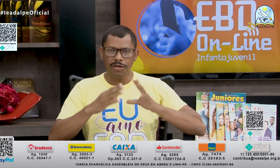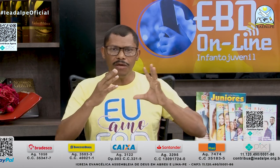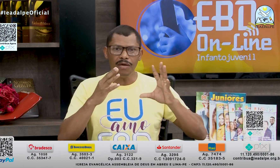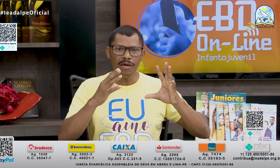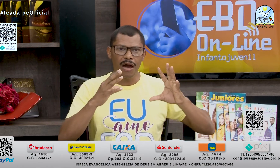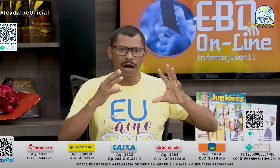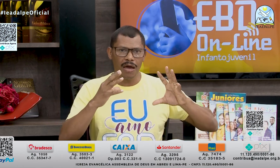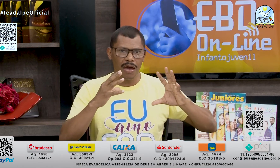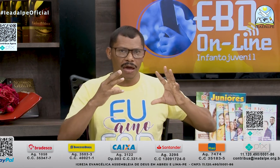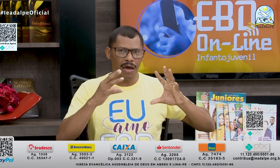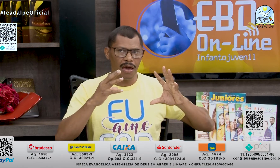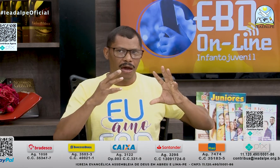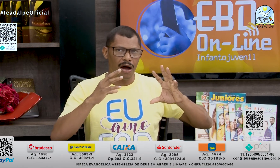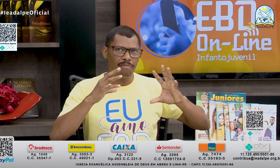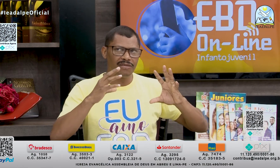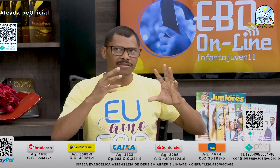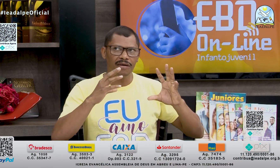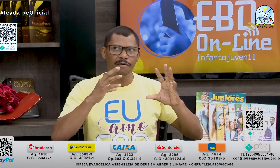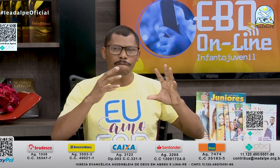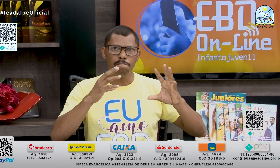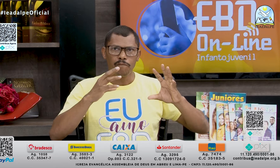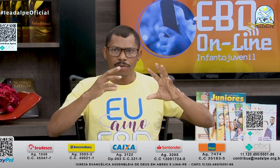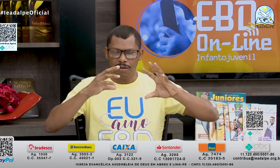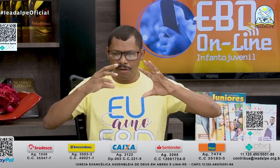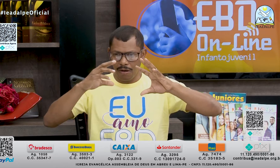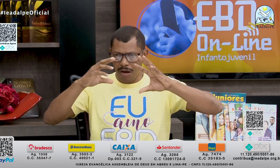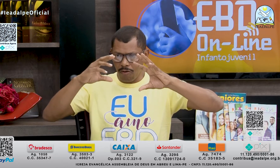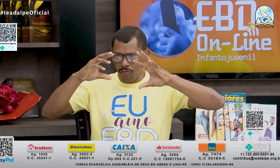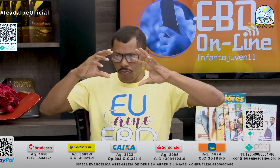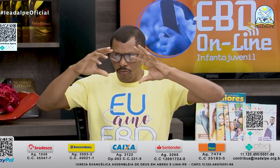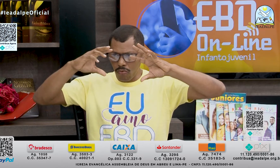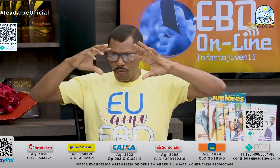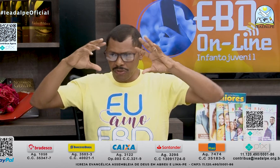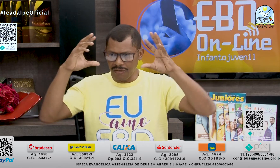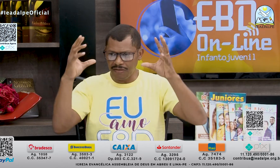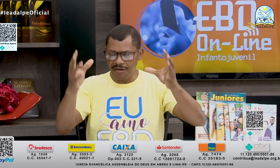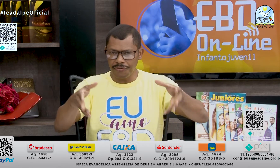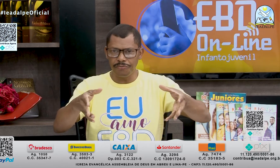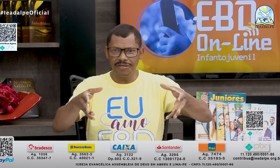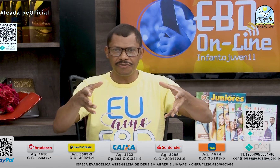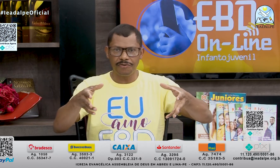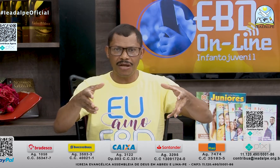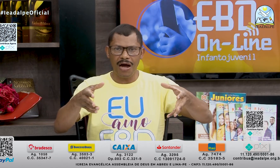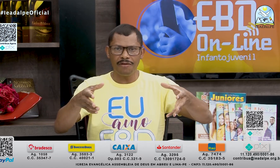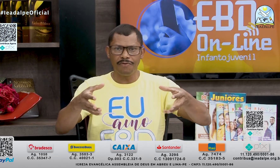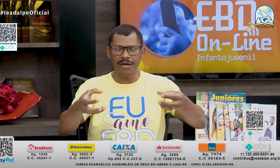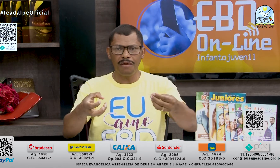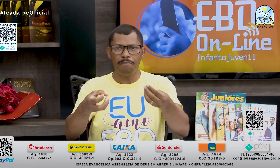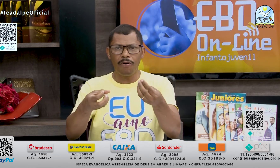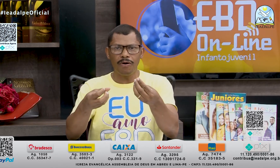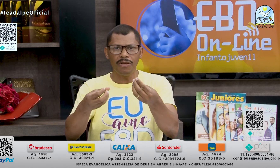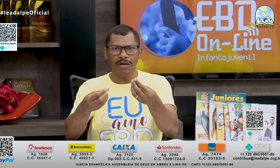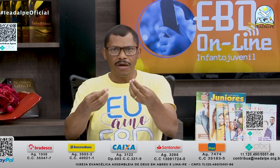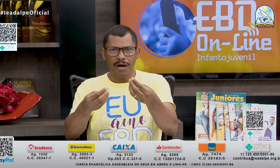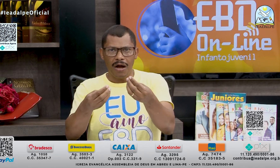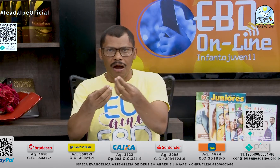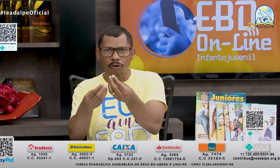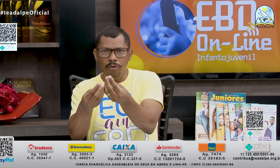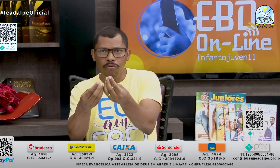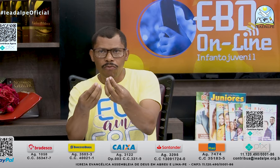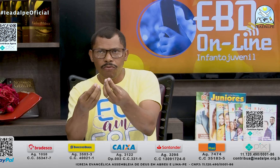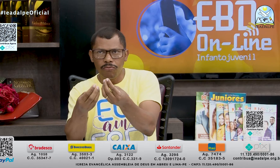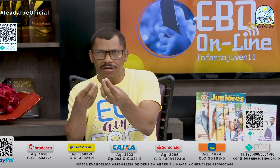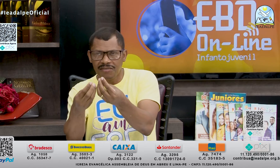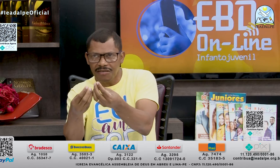O que é a missão o desejo missionário ele pode